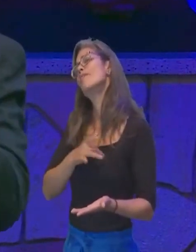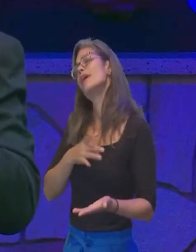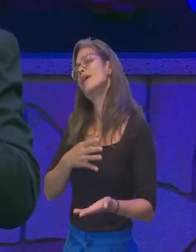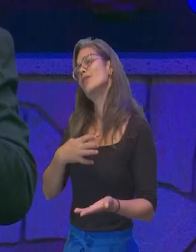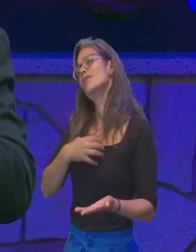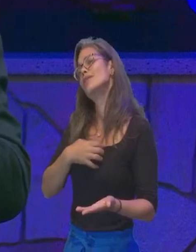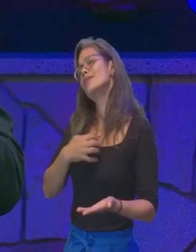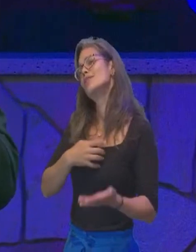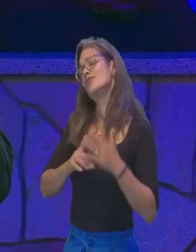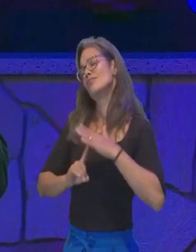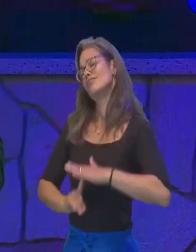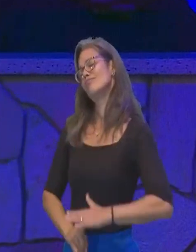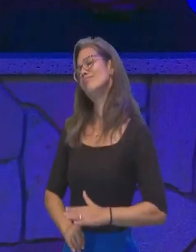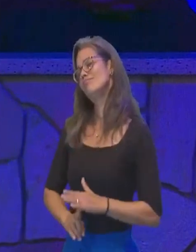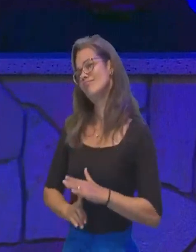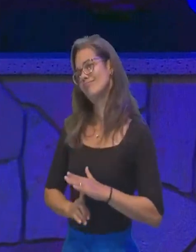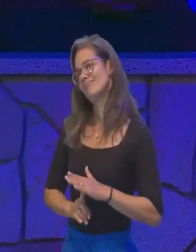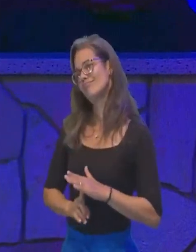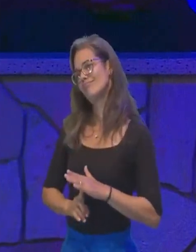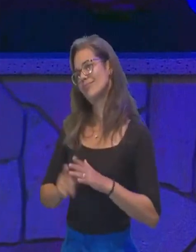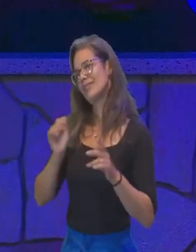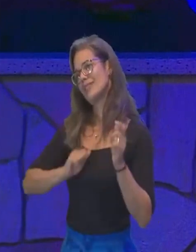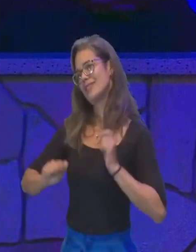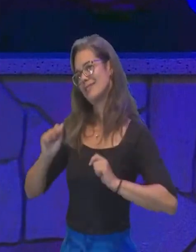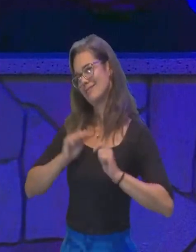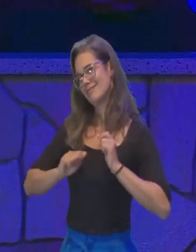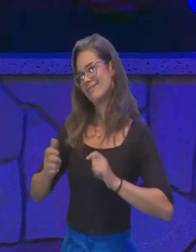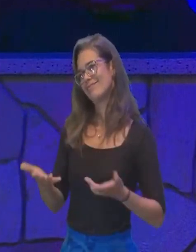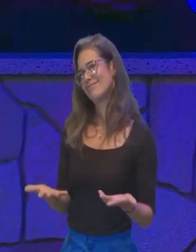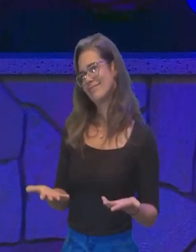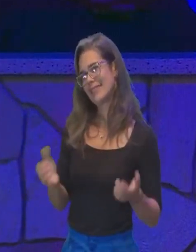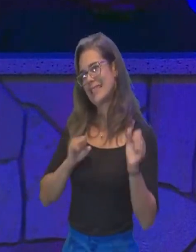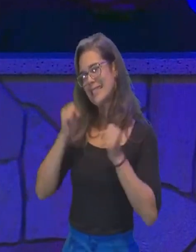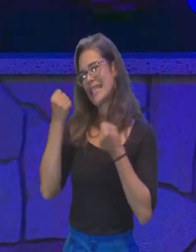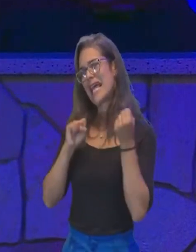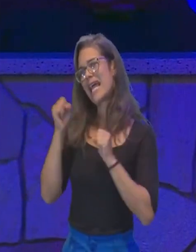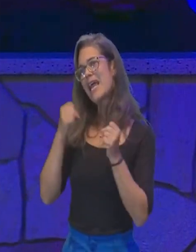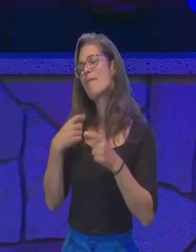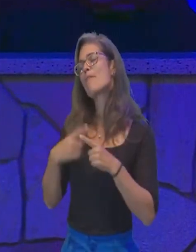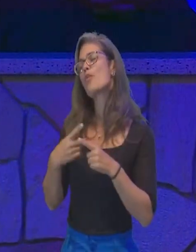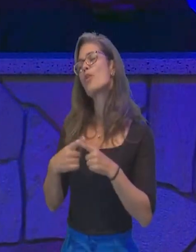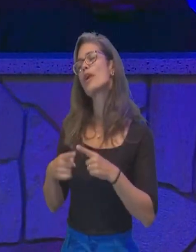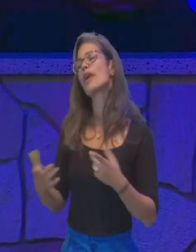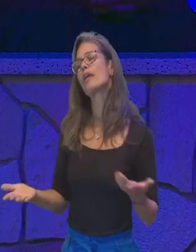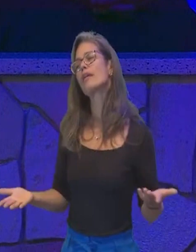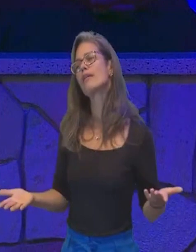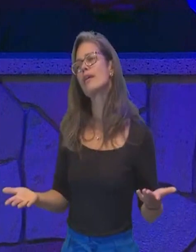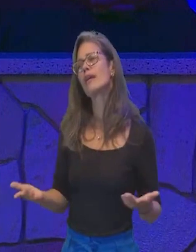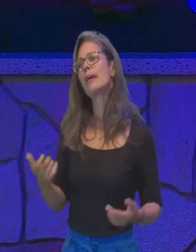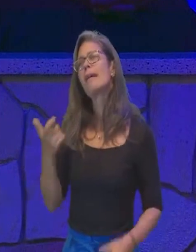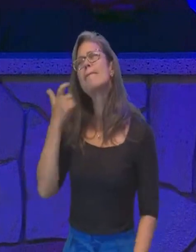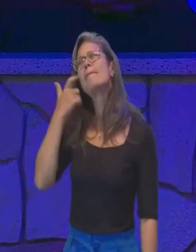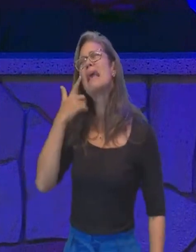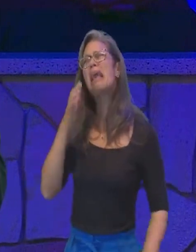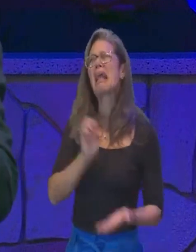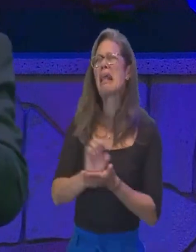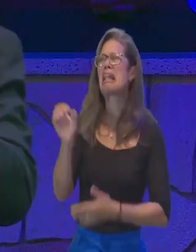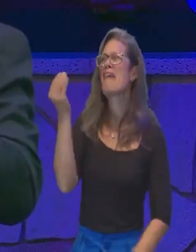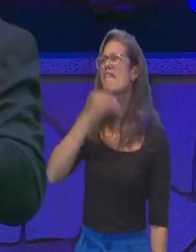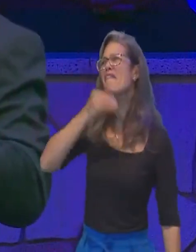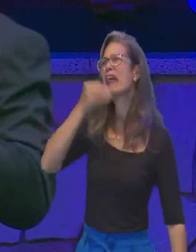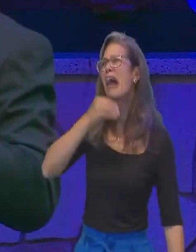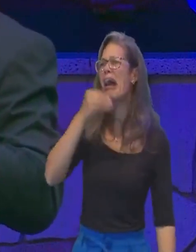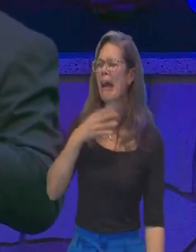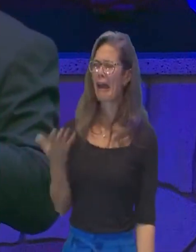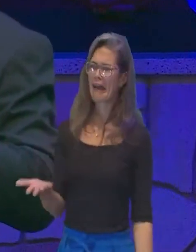de um poço? Já ouvi algumas afirmações aqui interessantes sobre isso, alguns dizendo: que fraqueza de Elias, Elias